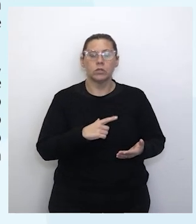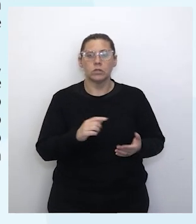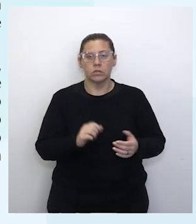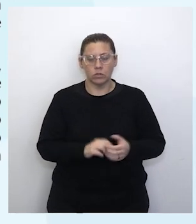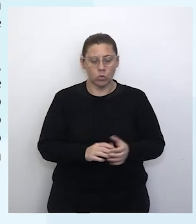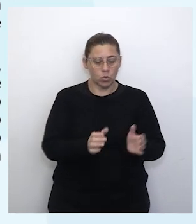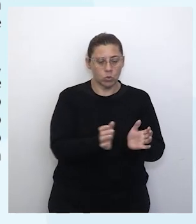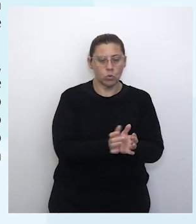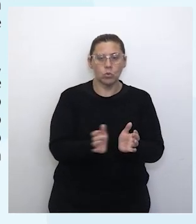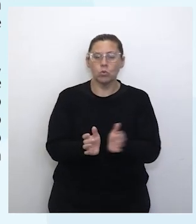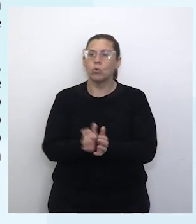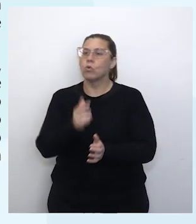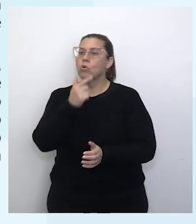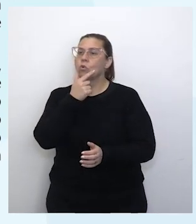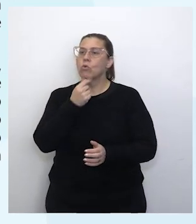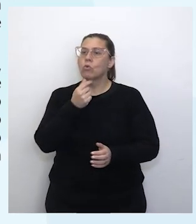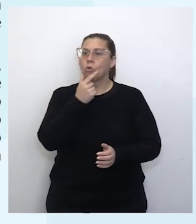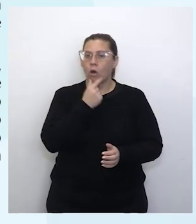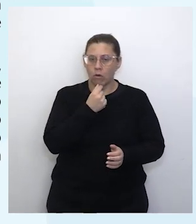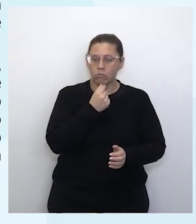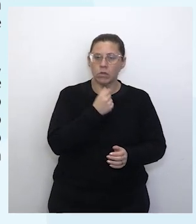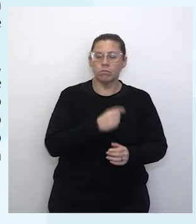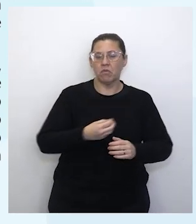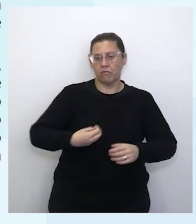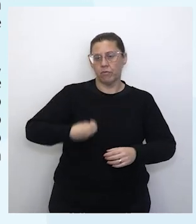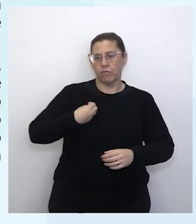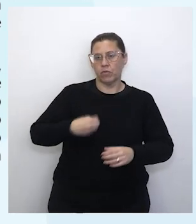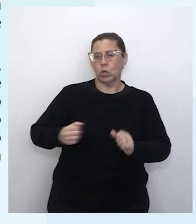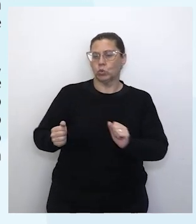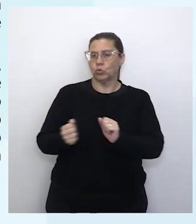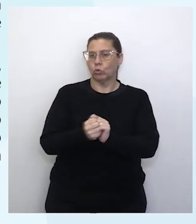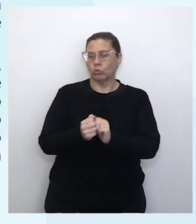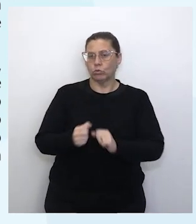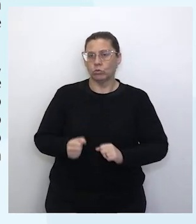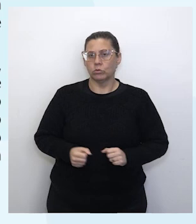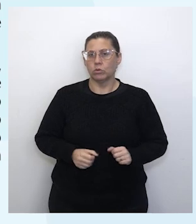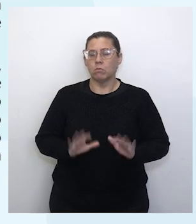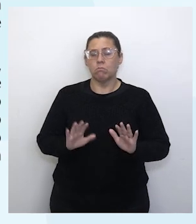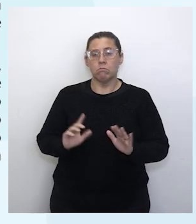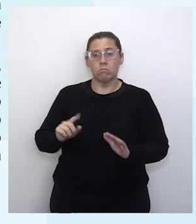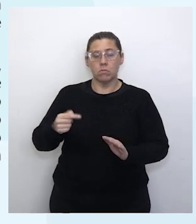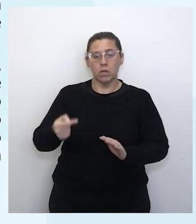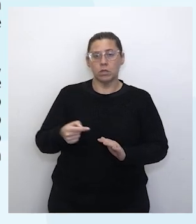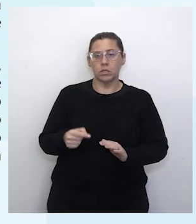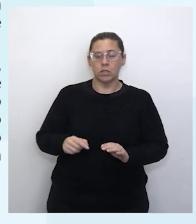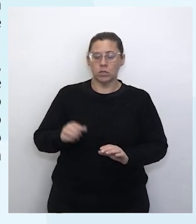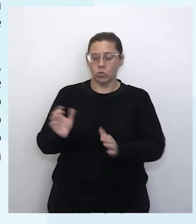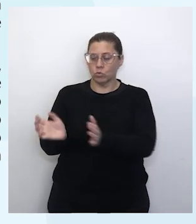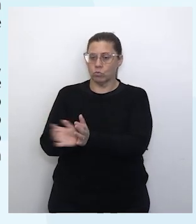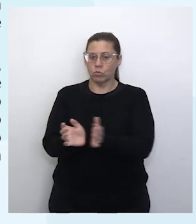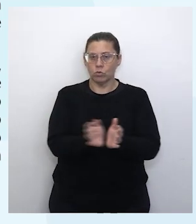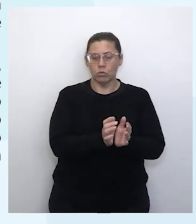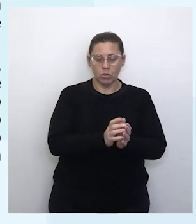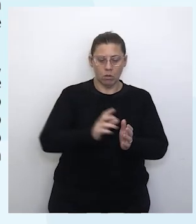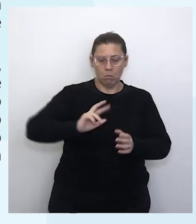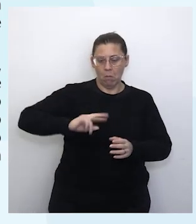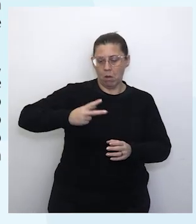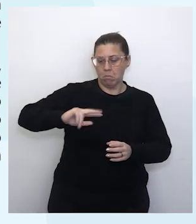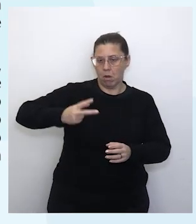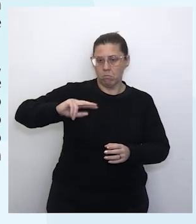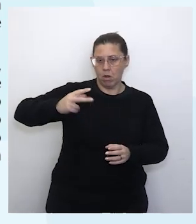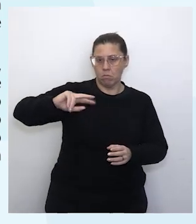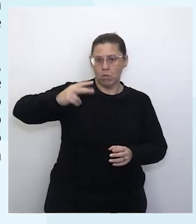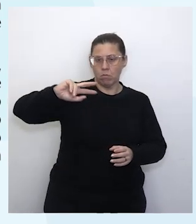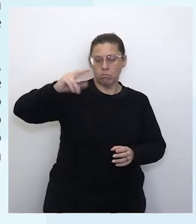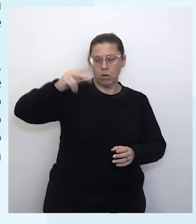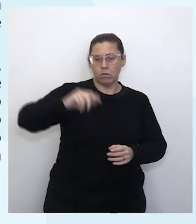clãs de homens pré-históricos vivendo ali mais ou menos juntos, enfim. Só que depois esses pequenos clãs foram se multiplicando, foram crescendo